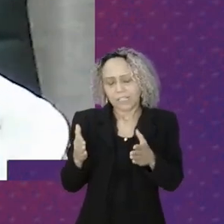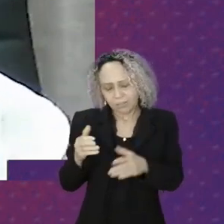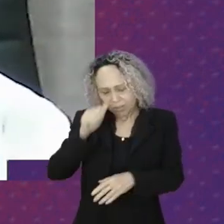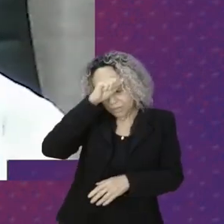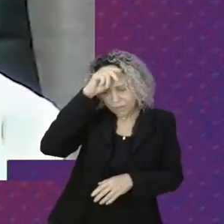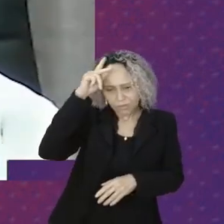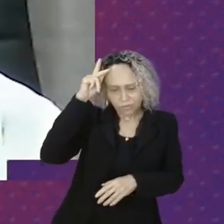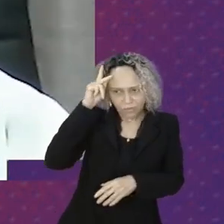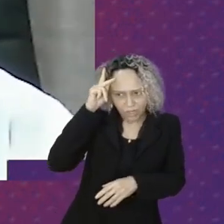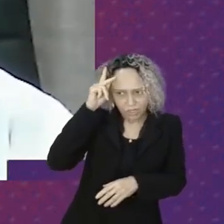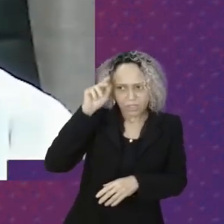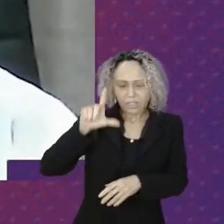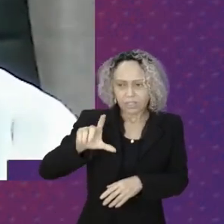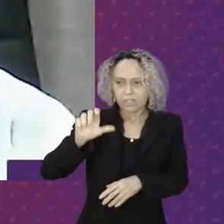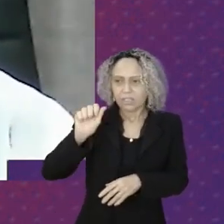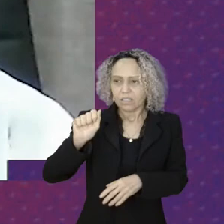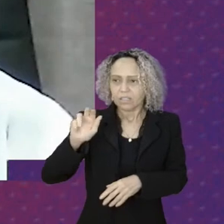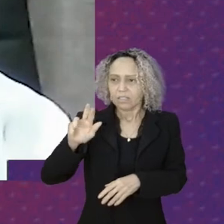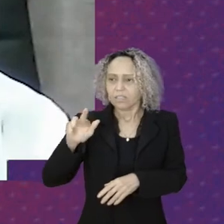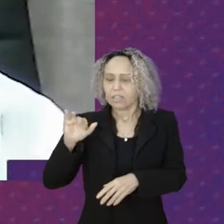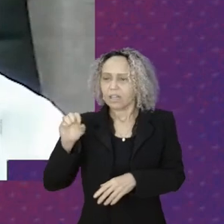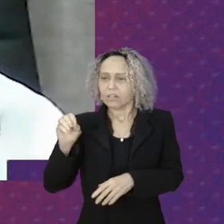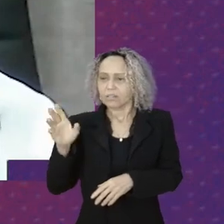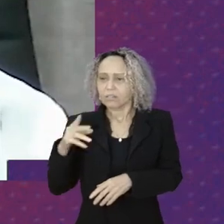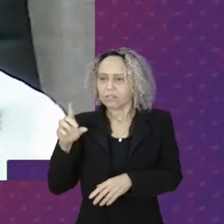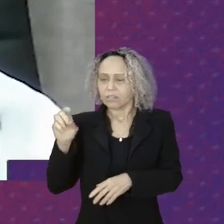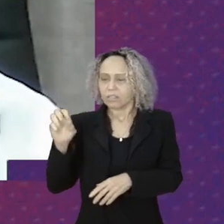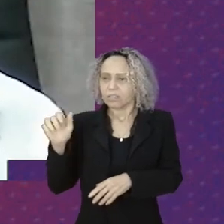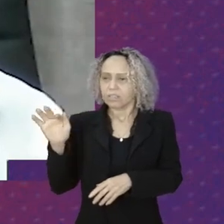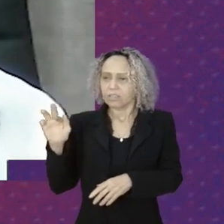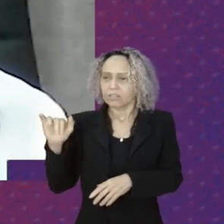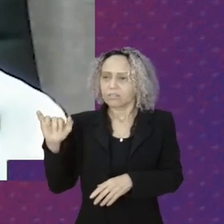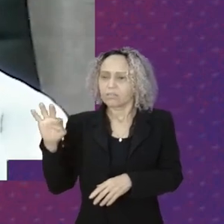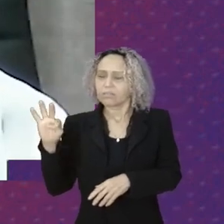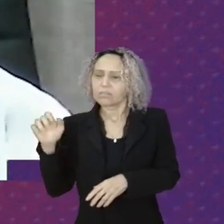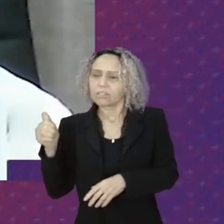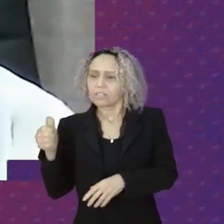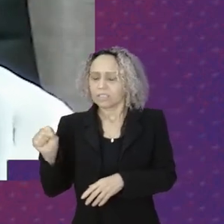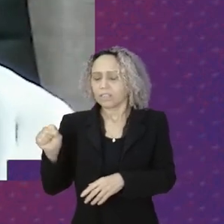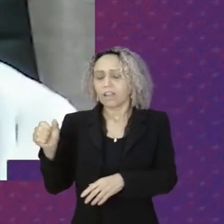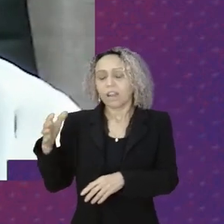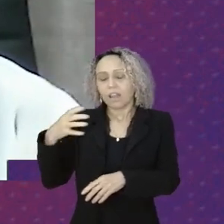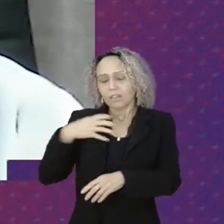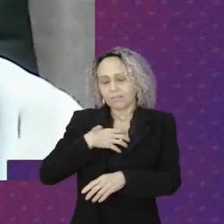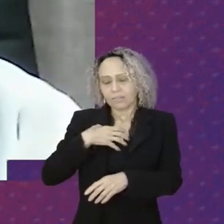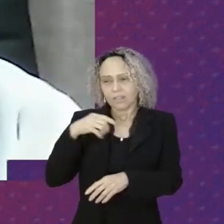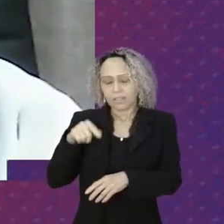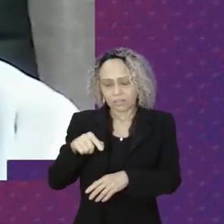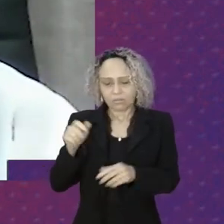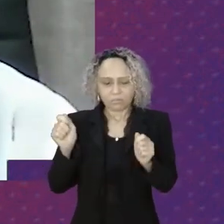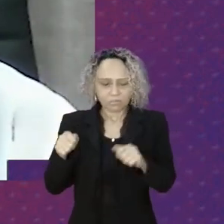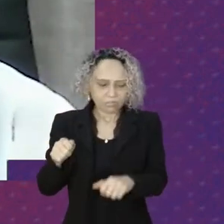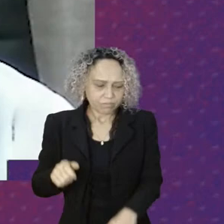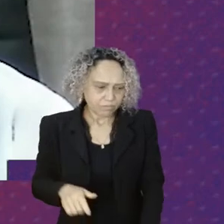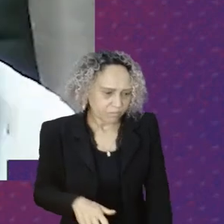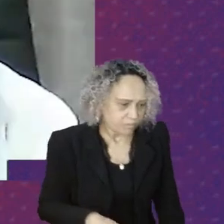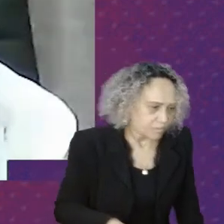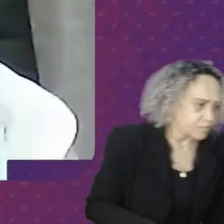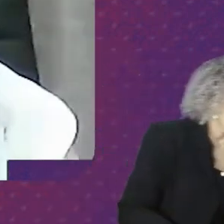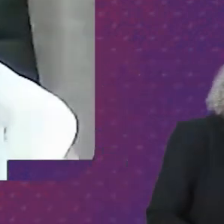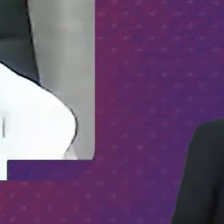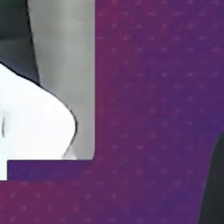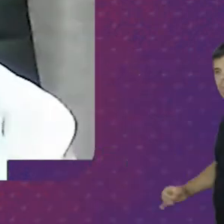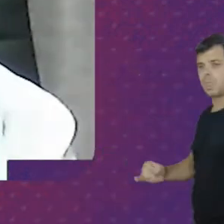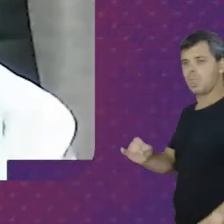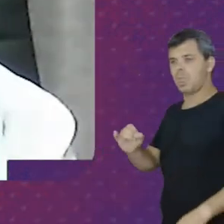cidade metropolitana da Bahia, né, eu posso, além de falar da importância